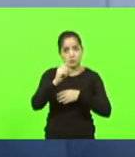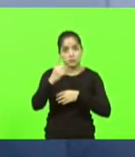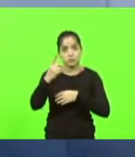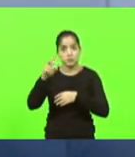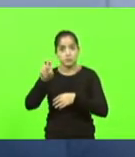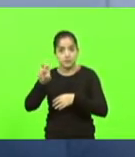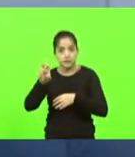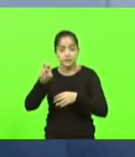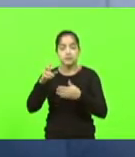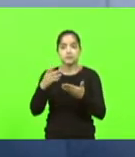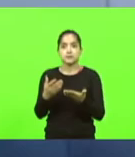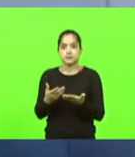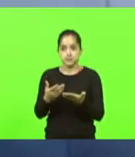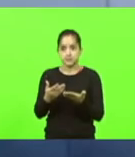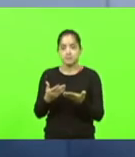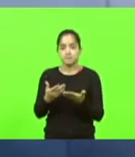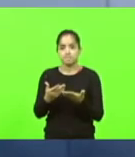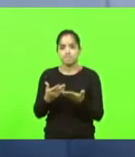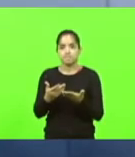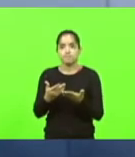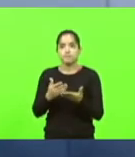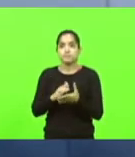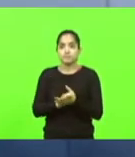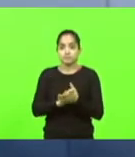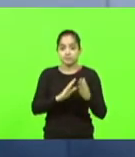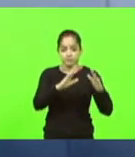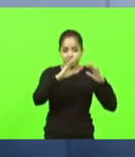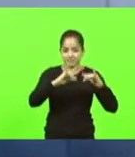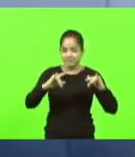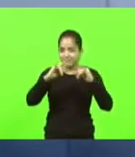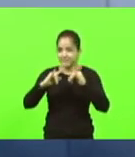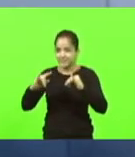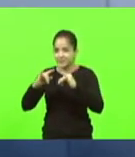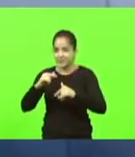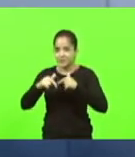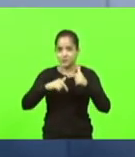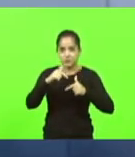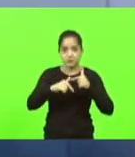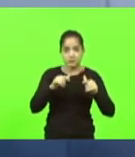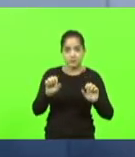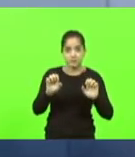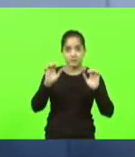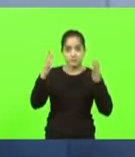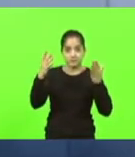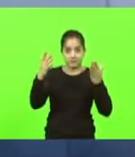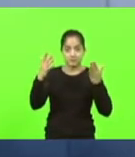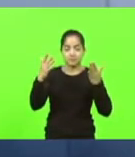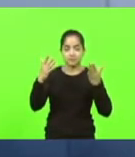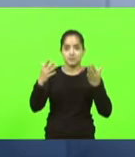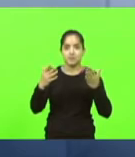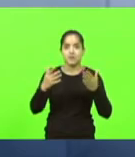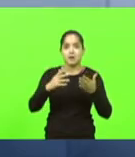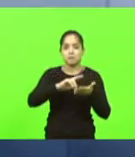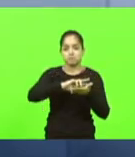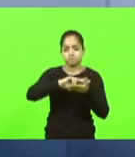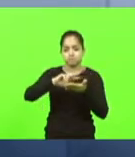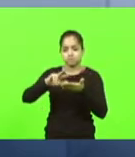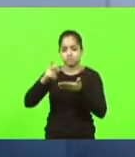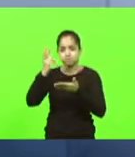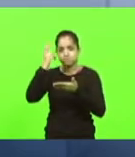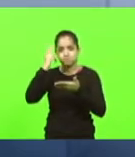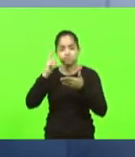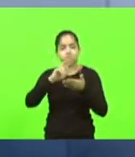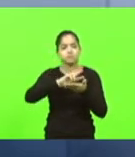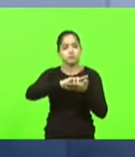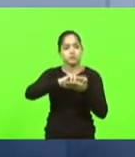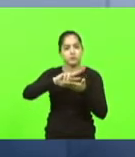evento passou aqui de uma feira de empregos, um feirão de empregos, a um verdadeiro evento multicultural que aborda diversos temas,